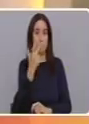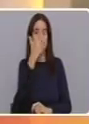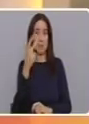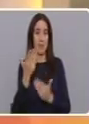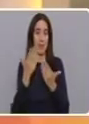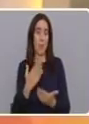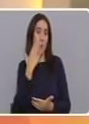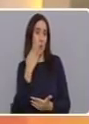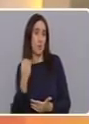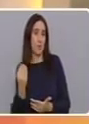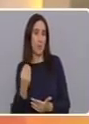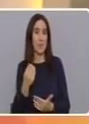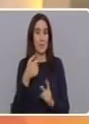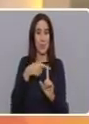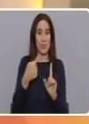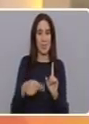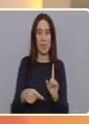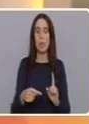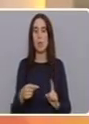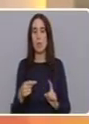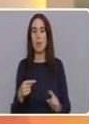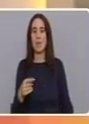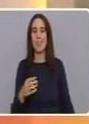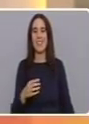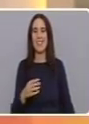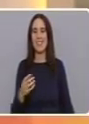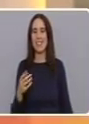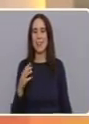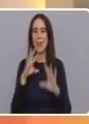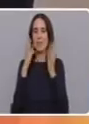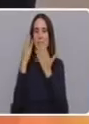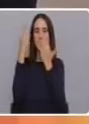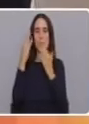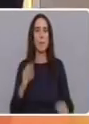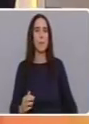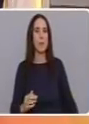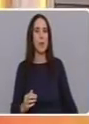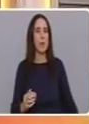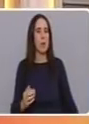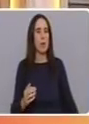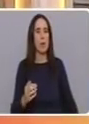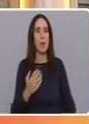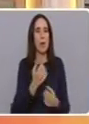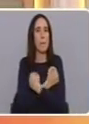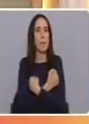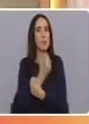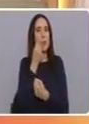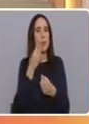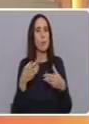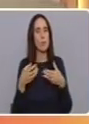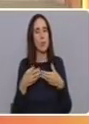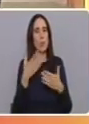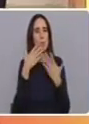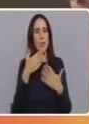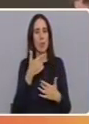seus defeitos e todas as suas virtudes, graças que a tornam ao única. Como é que é esse abraço que é dado no Tivoli, todos os dias,